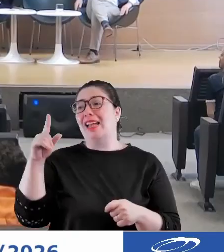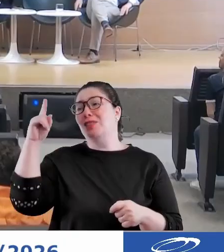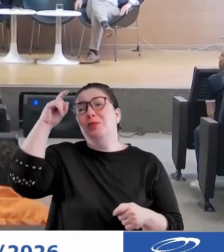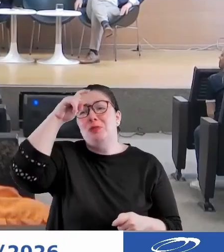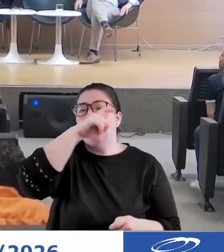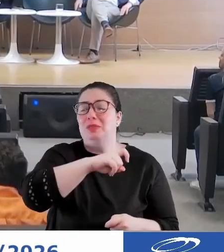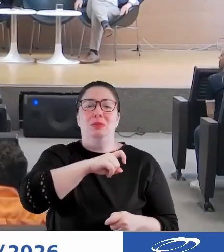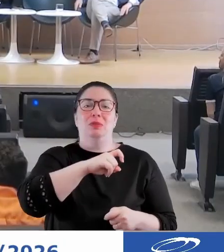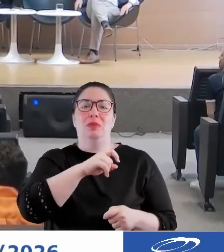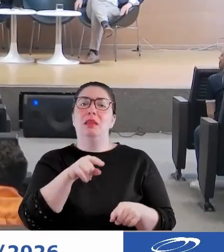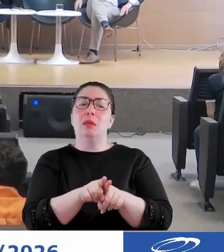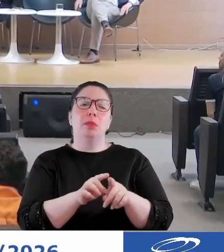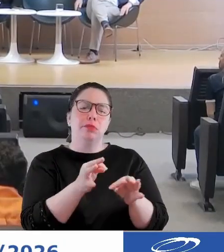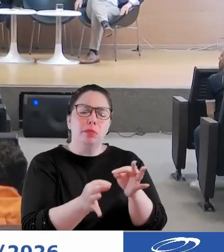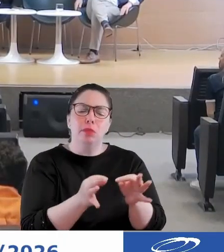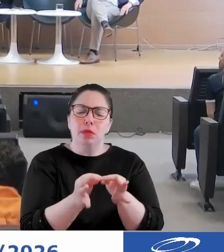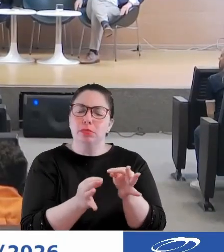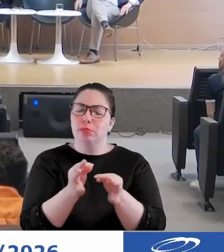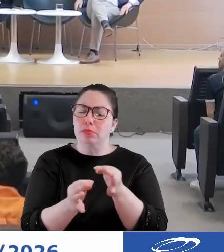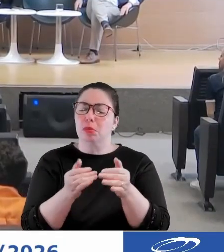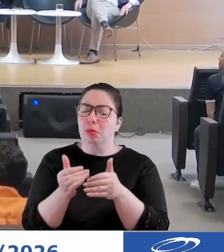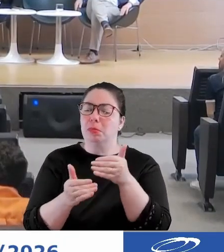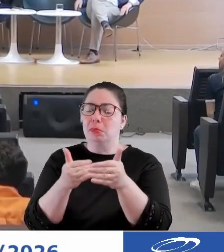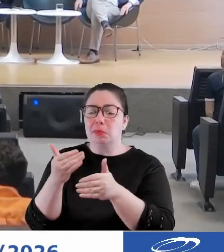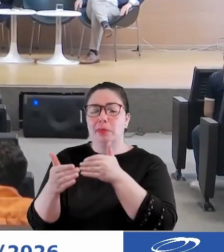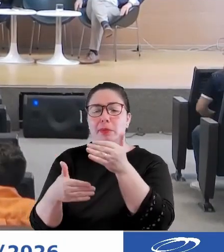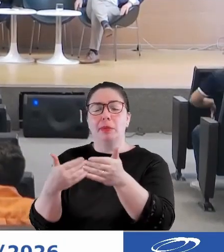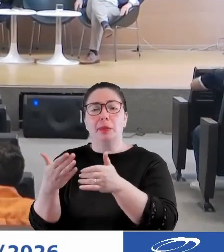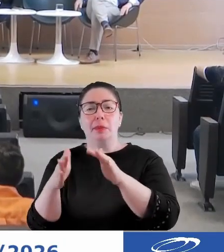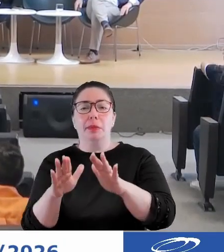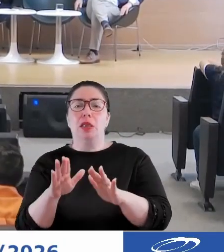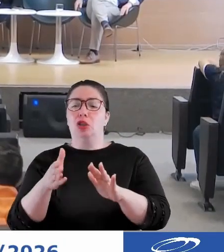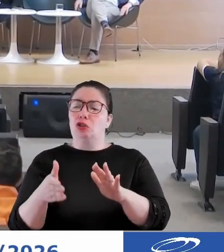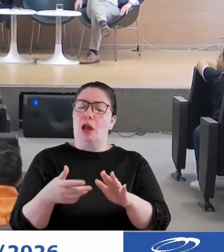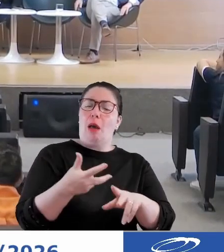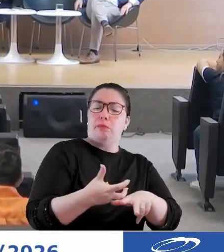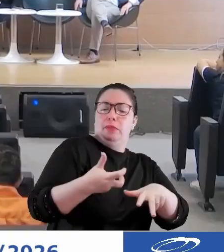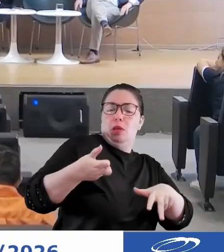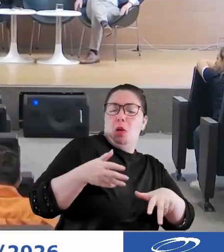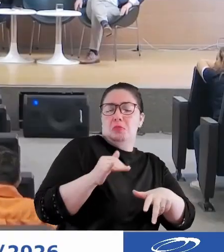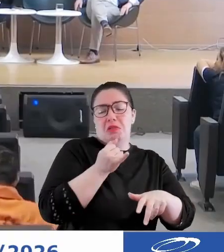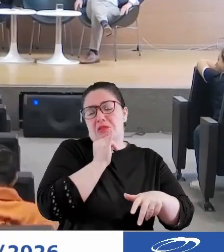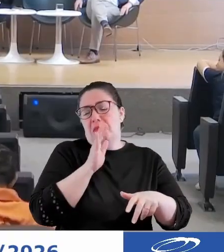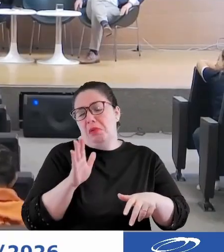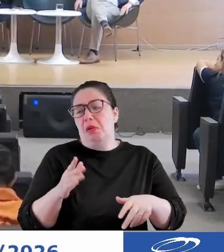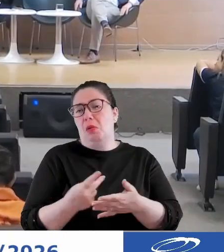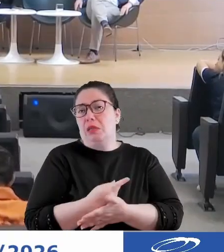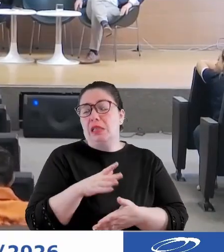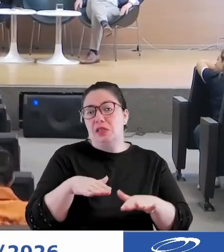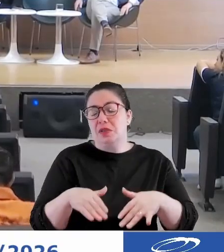você começa a tratar, já se consegue um diagnóstico, foi feita uma biópsia em algum lugar e o doente já chegou com um diagnóstico, mas aí se você tem